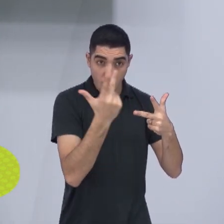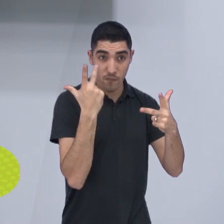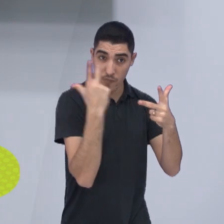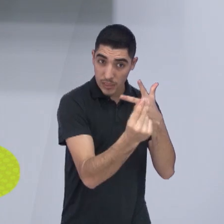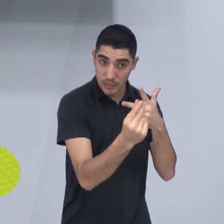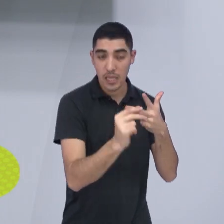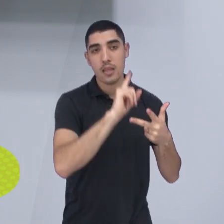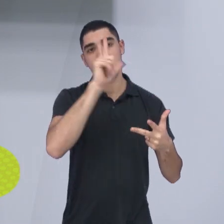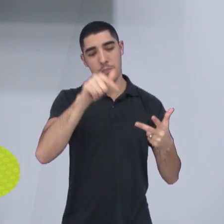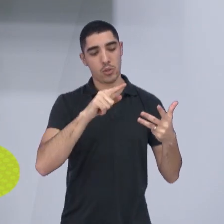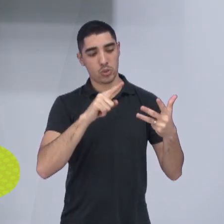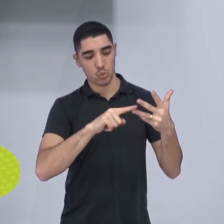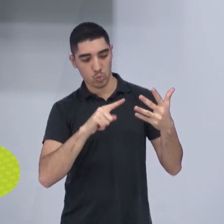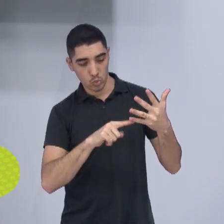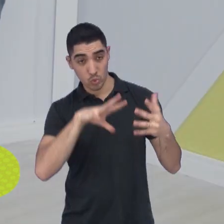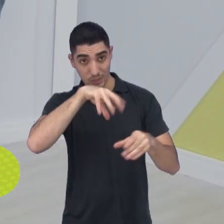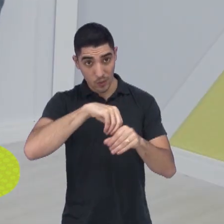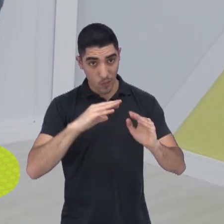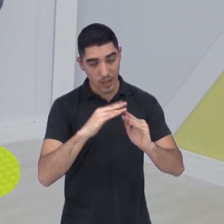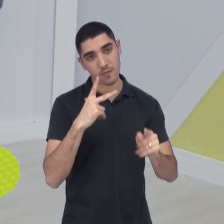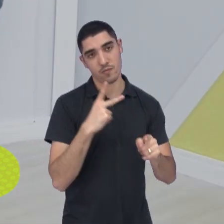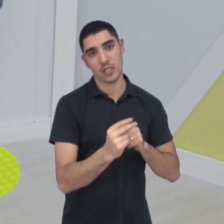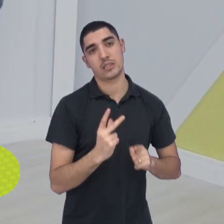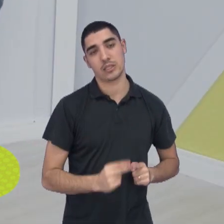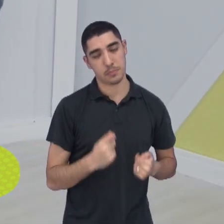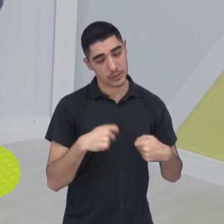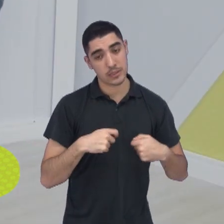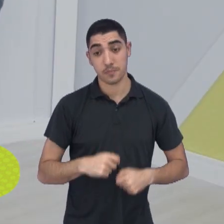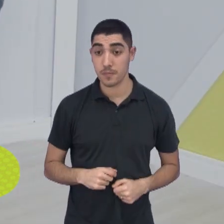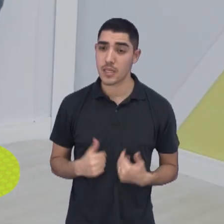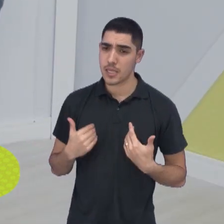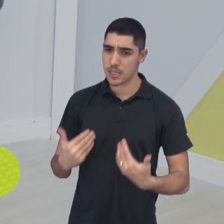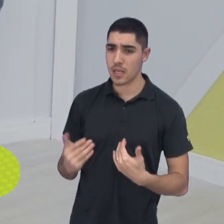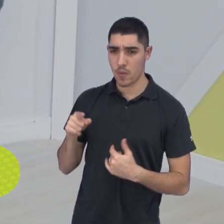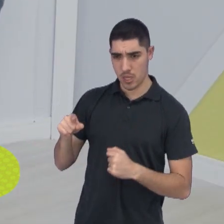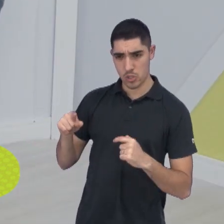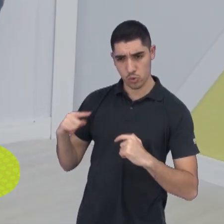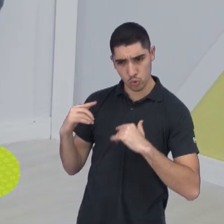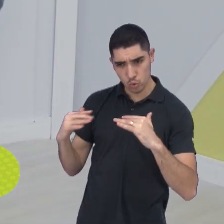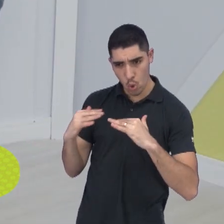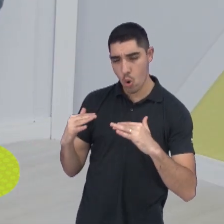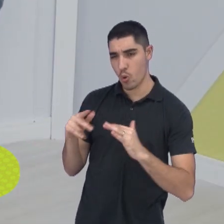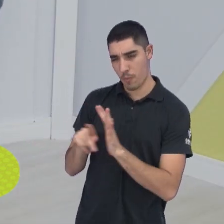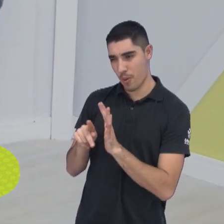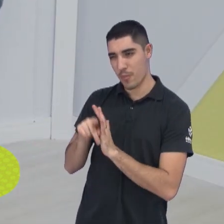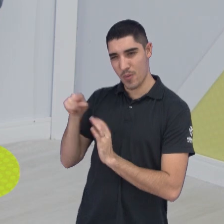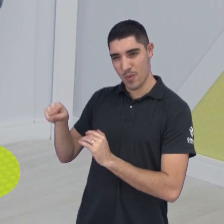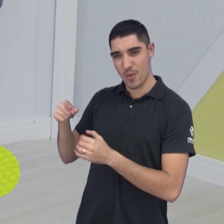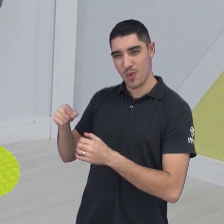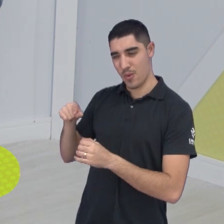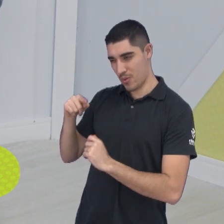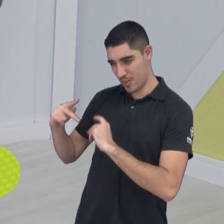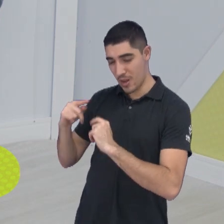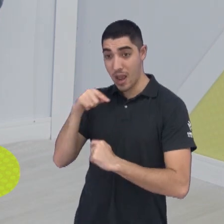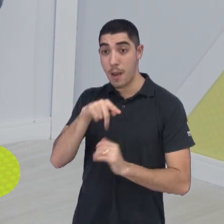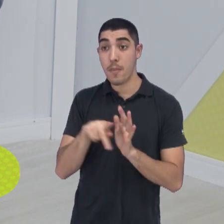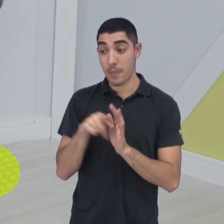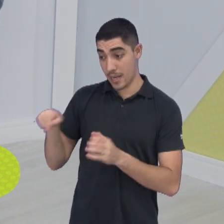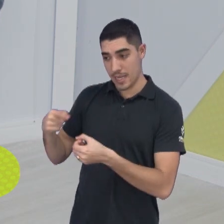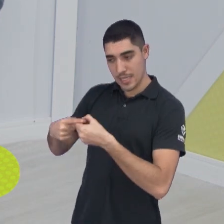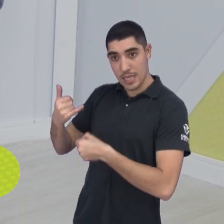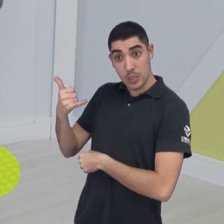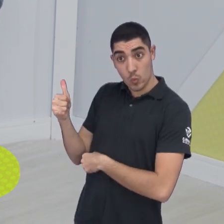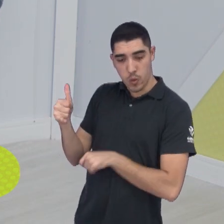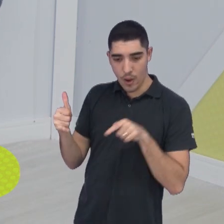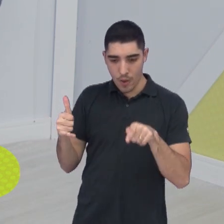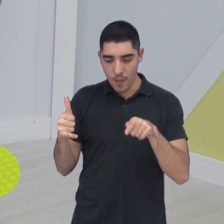duas, jogando no Martins Pereira. Pois é, e a vitória do Ituano acabou dando uma ajuda para o São José, que deu uma embolada no grupo, ninguém desgarrou ainda,